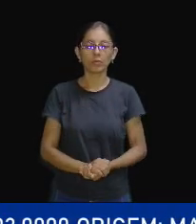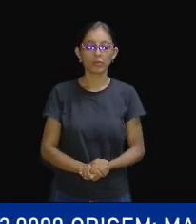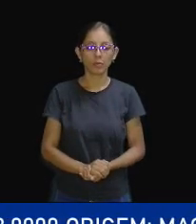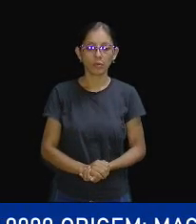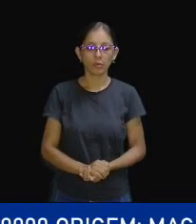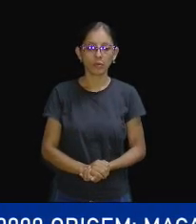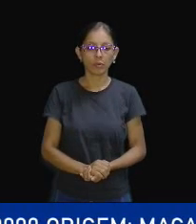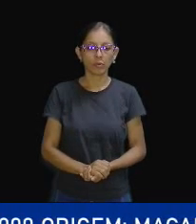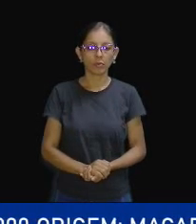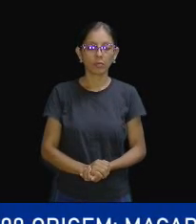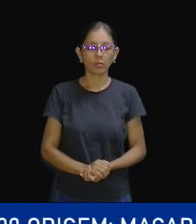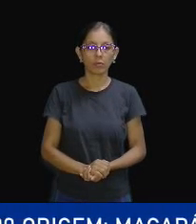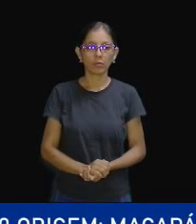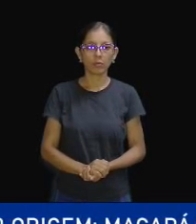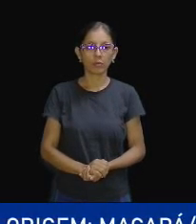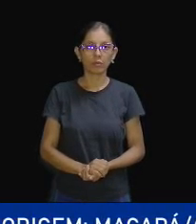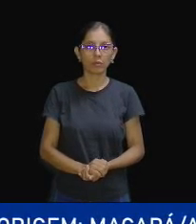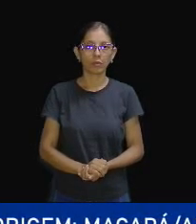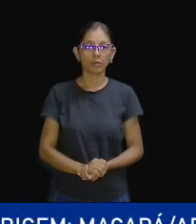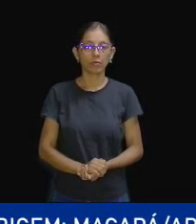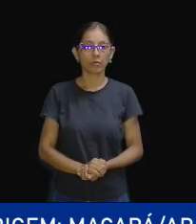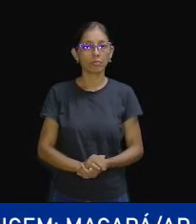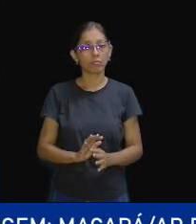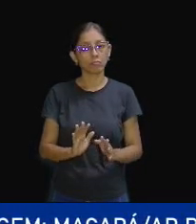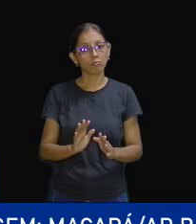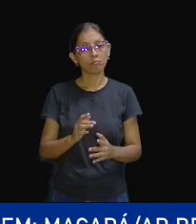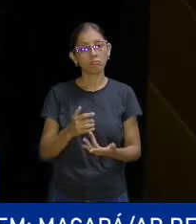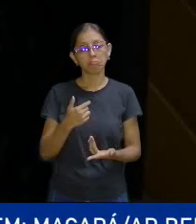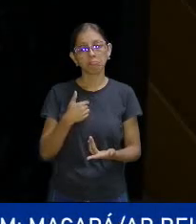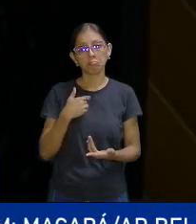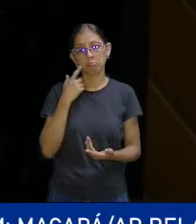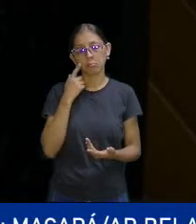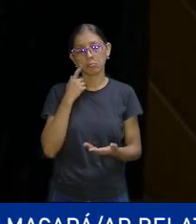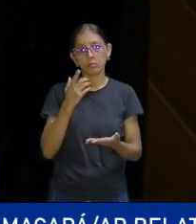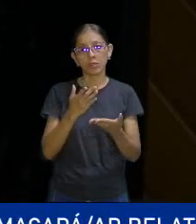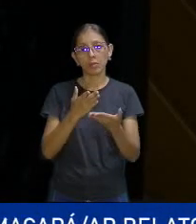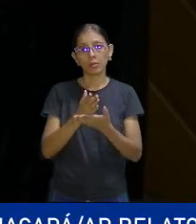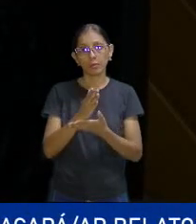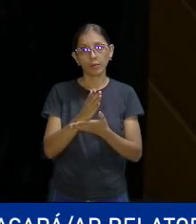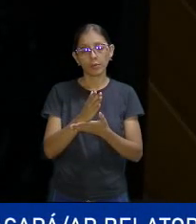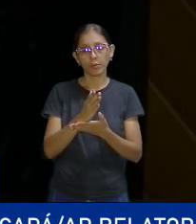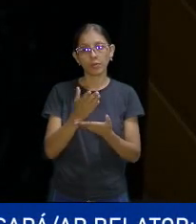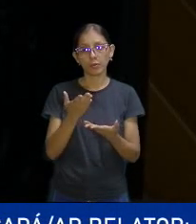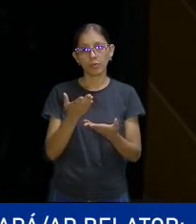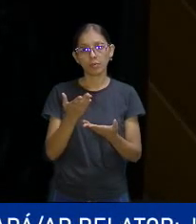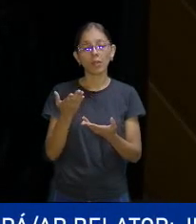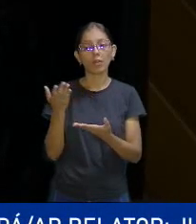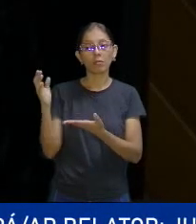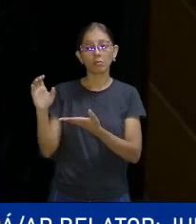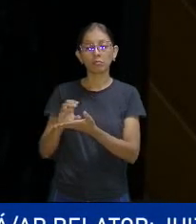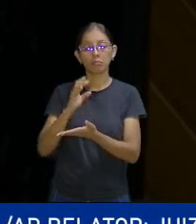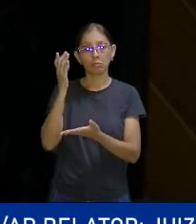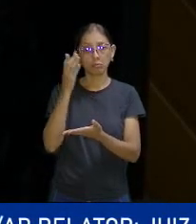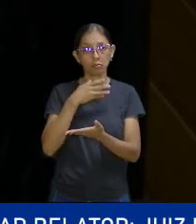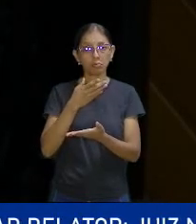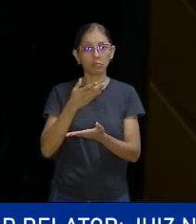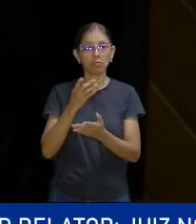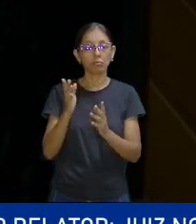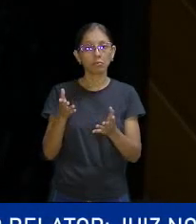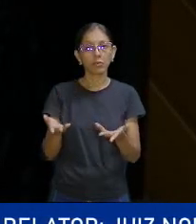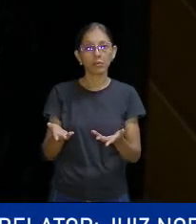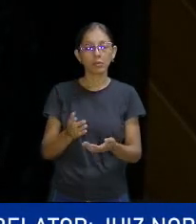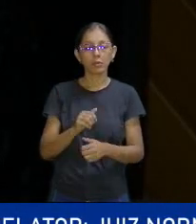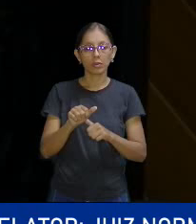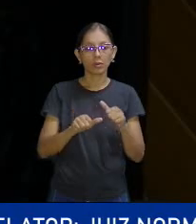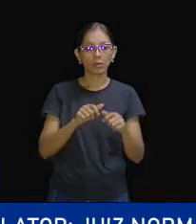Eu estou seguindo o parecer do Ministério Público e a aprovação das contas, né, regularização.